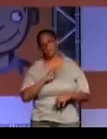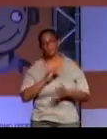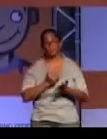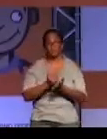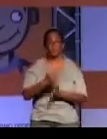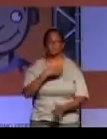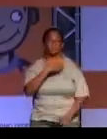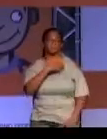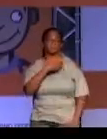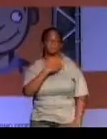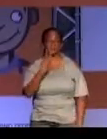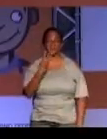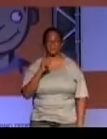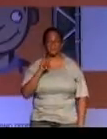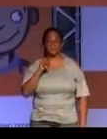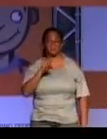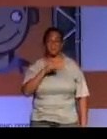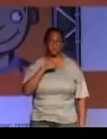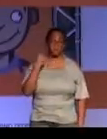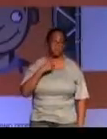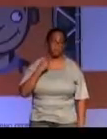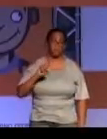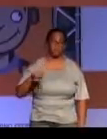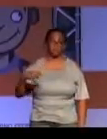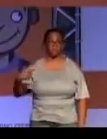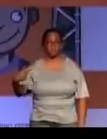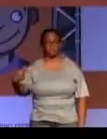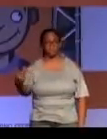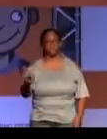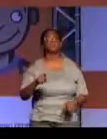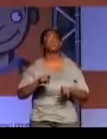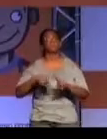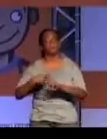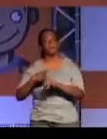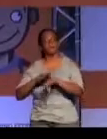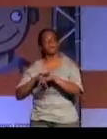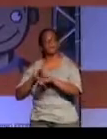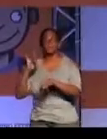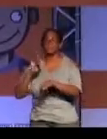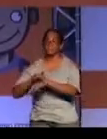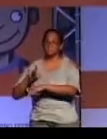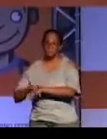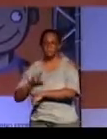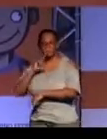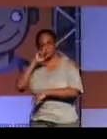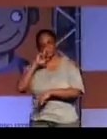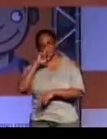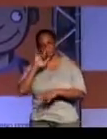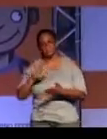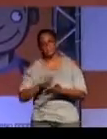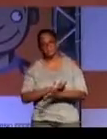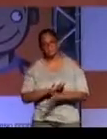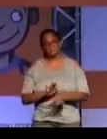com 30 mil mortes, e seguiram epidemias devastadoras.